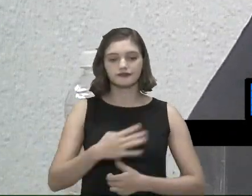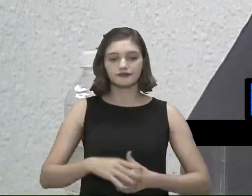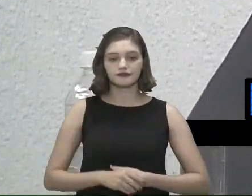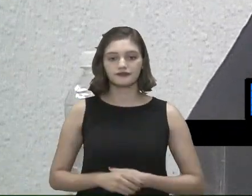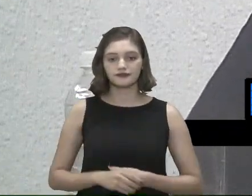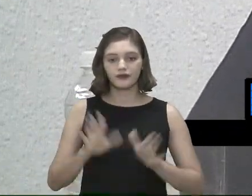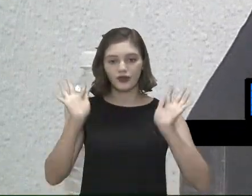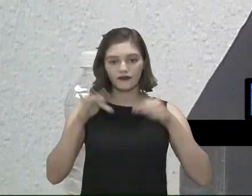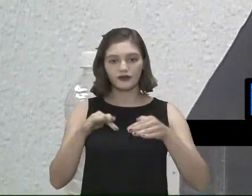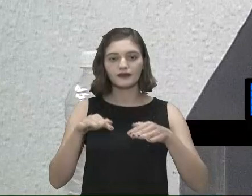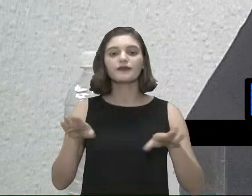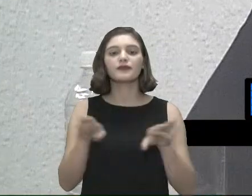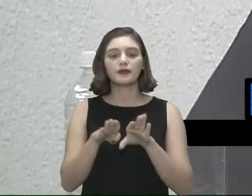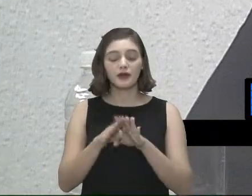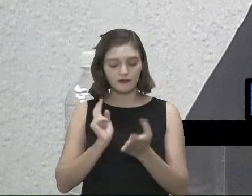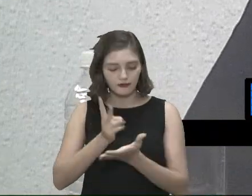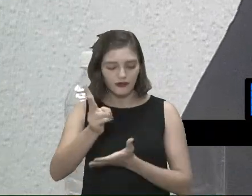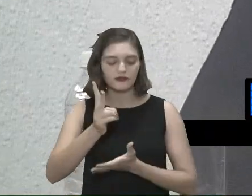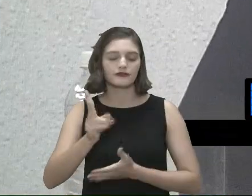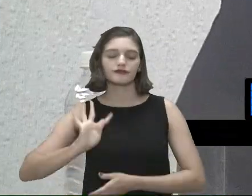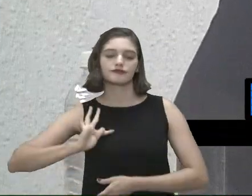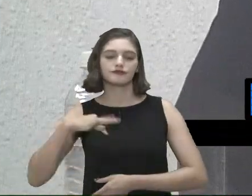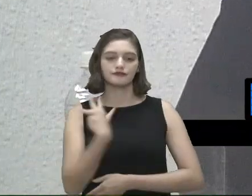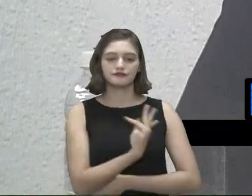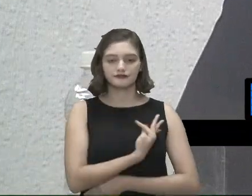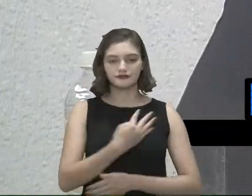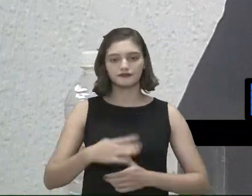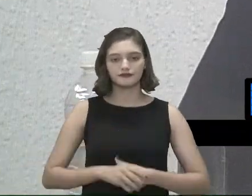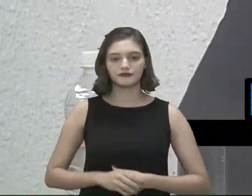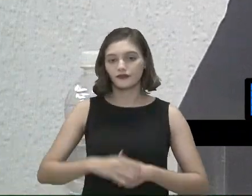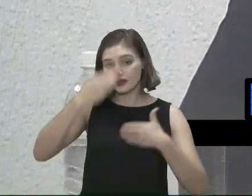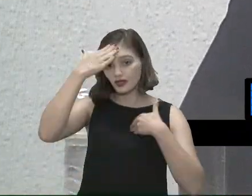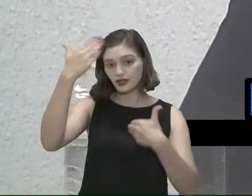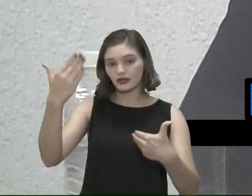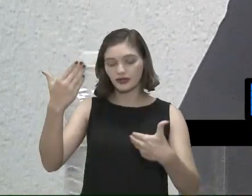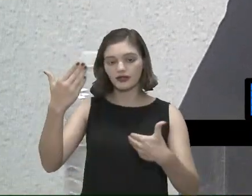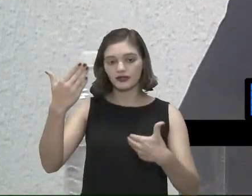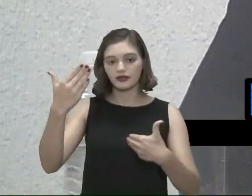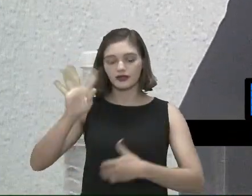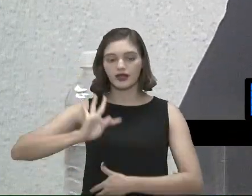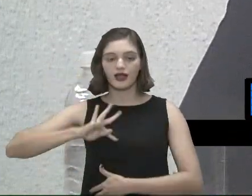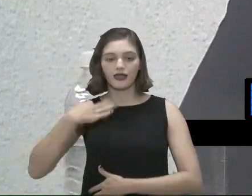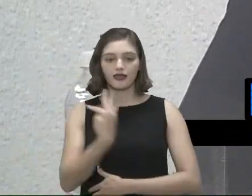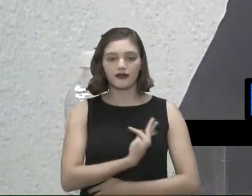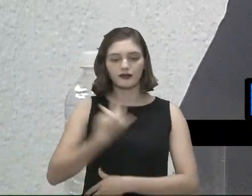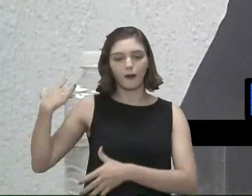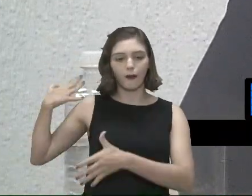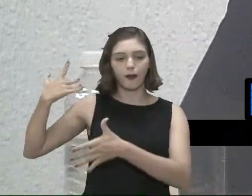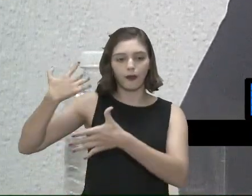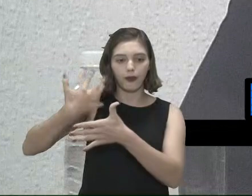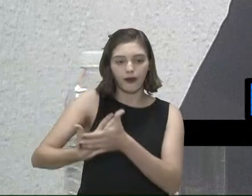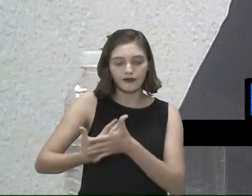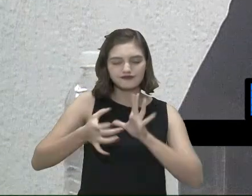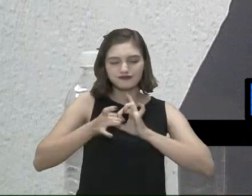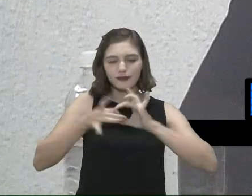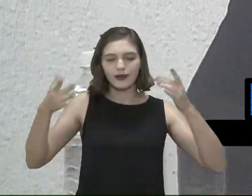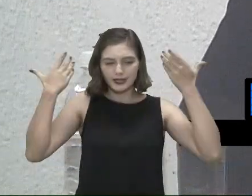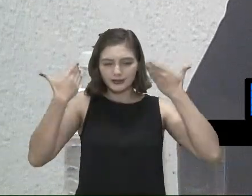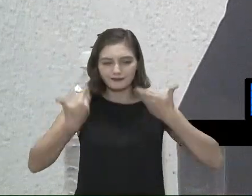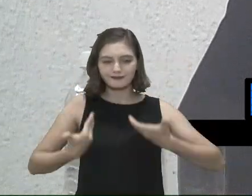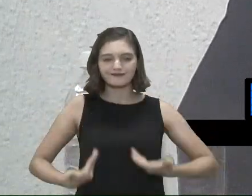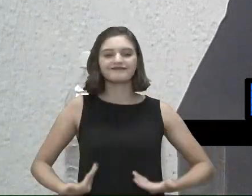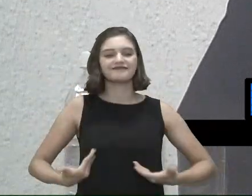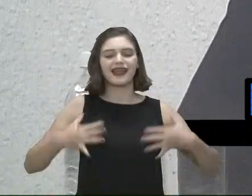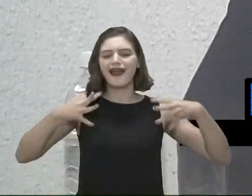E no final das contas, eu ainda sou travesti. Eu queria agradecer a transcestralidade por me permitir estar aqui.